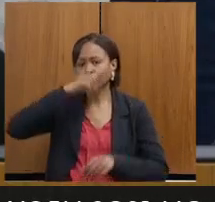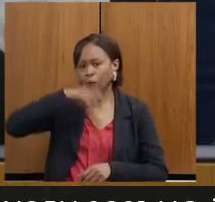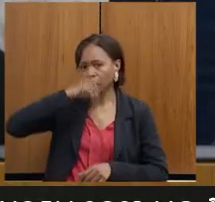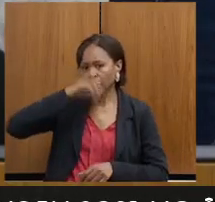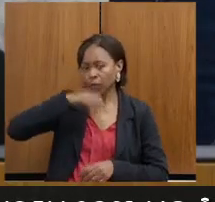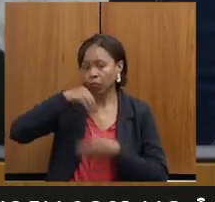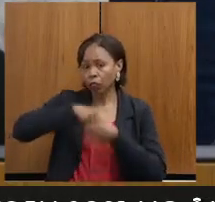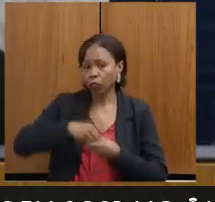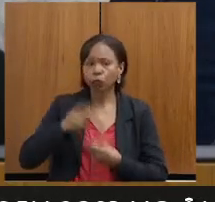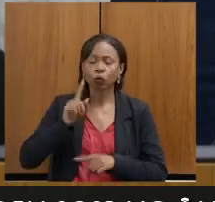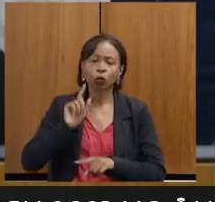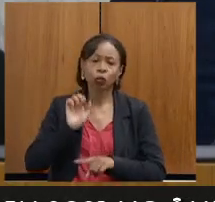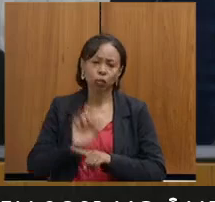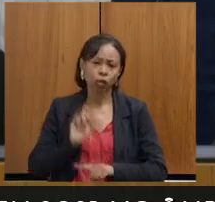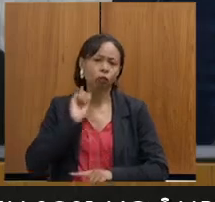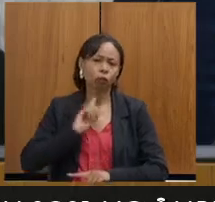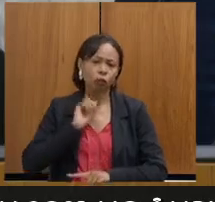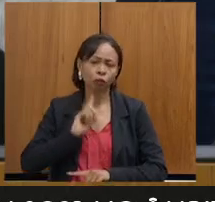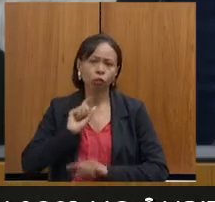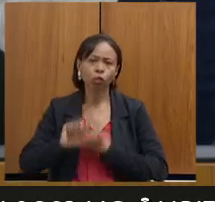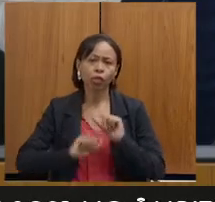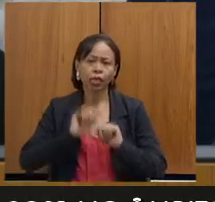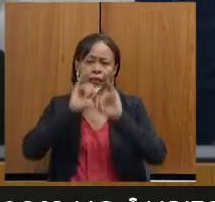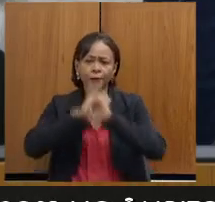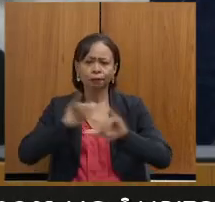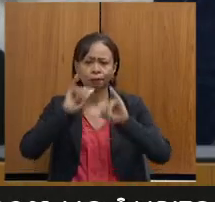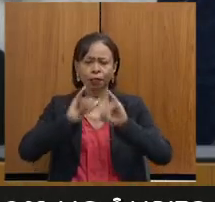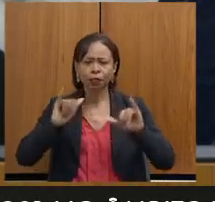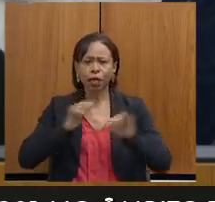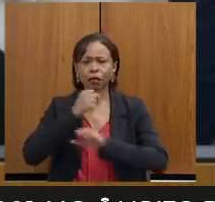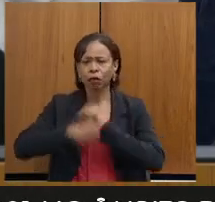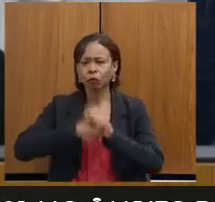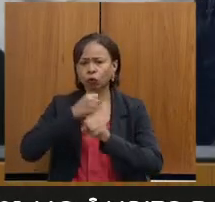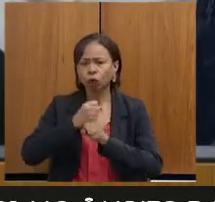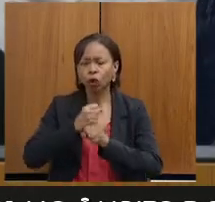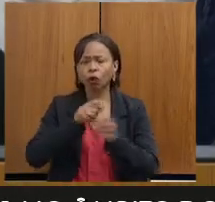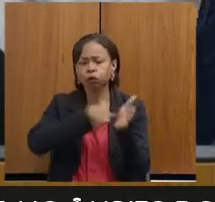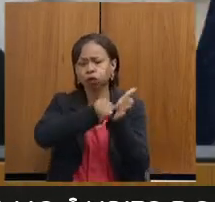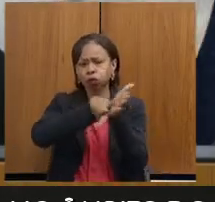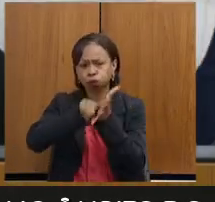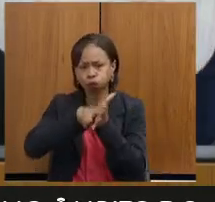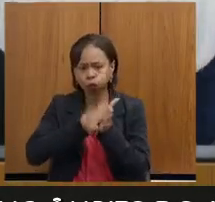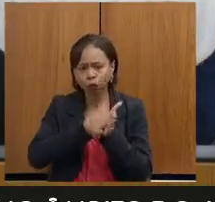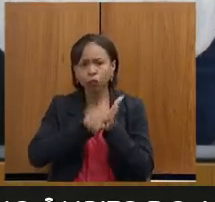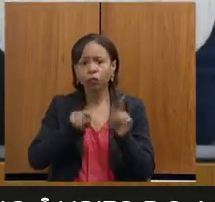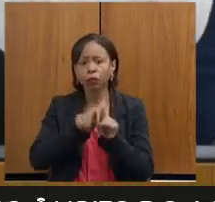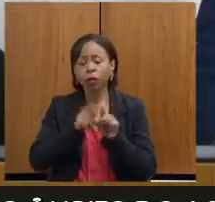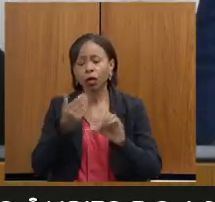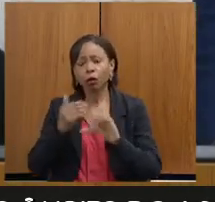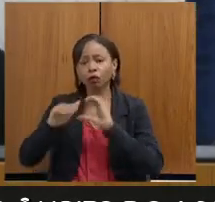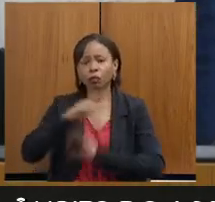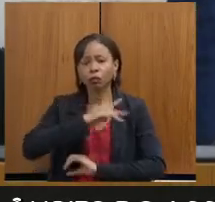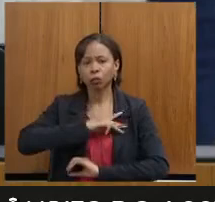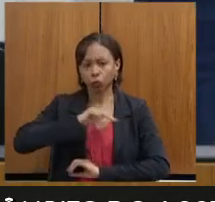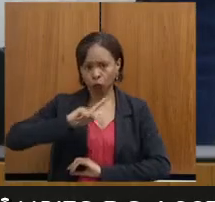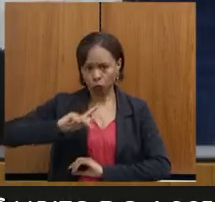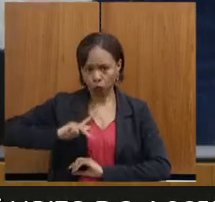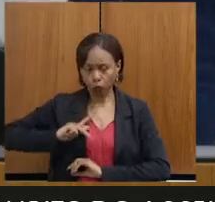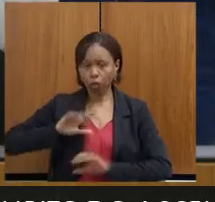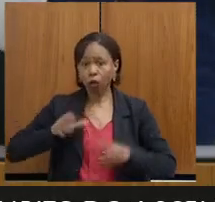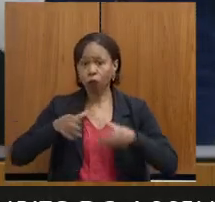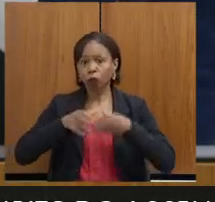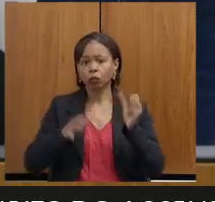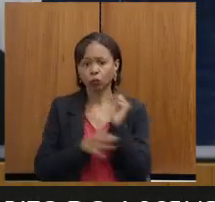criminalidade do estado no tocante a publicação e divulgação no ao para consulta como bem como envio ao Ministério Público que a